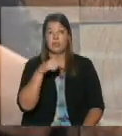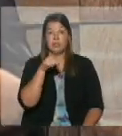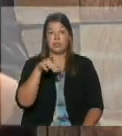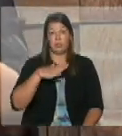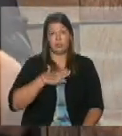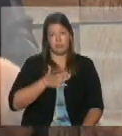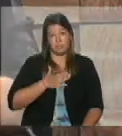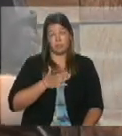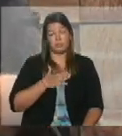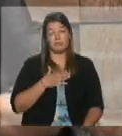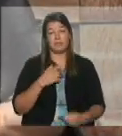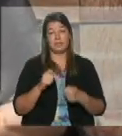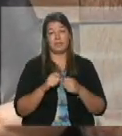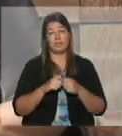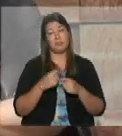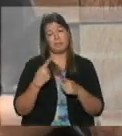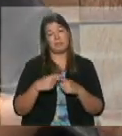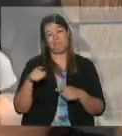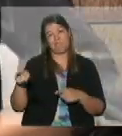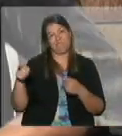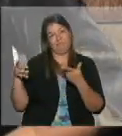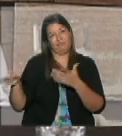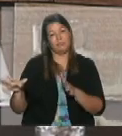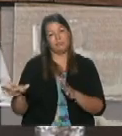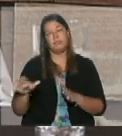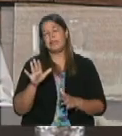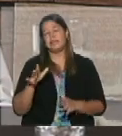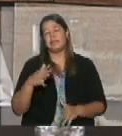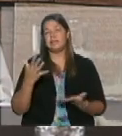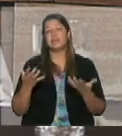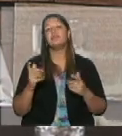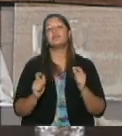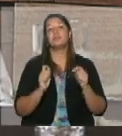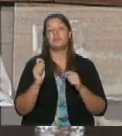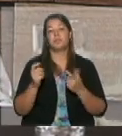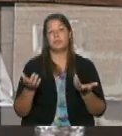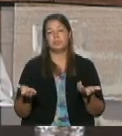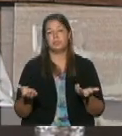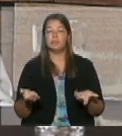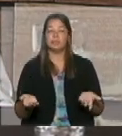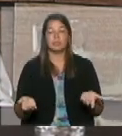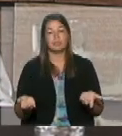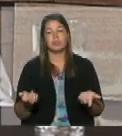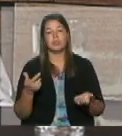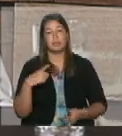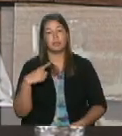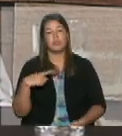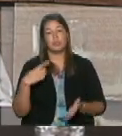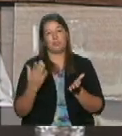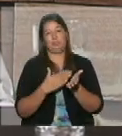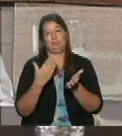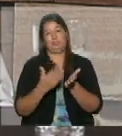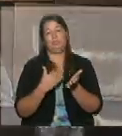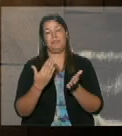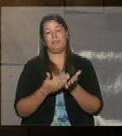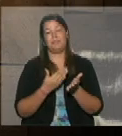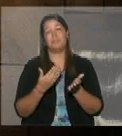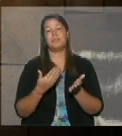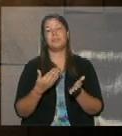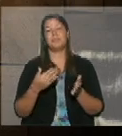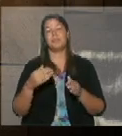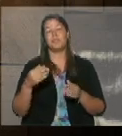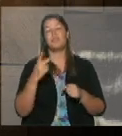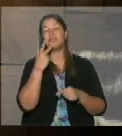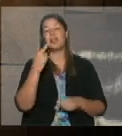fazer, sabendo que aquilo ali não era mais o que você queria? Claro que eu já tinha um livro publicado de poesias e crônicas,